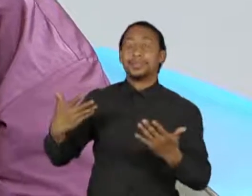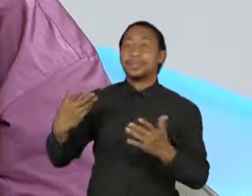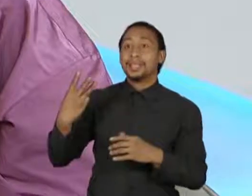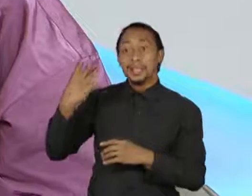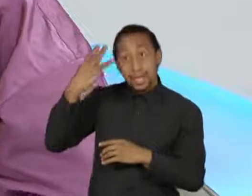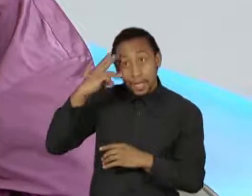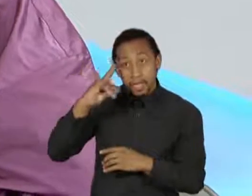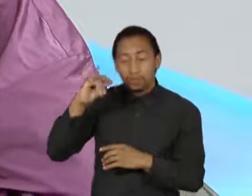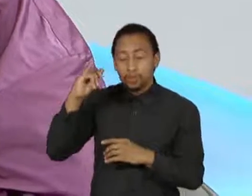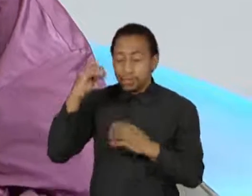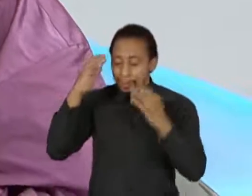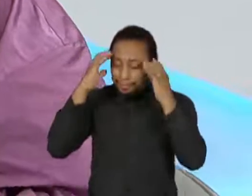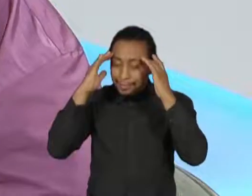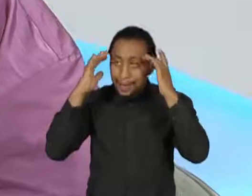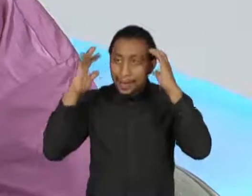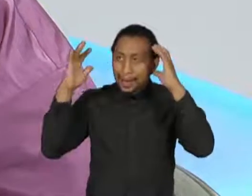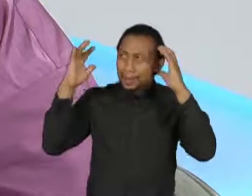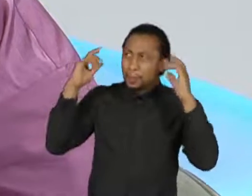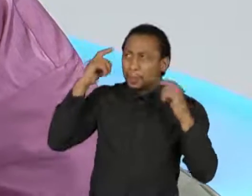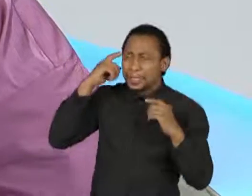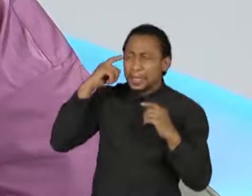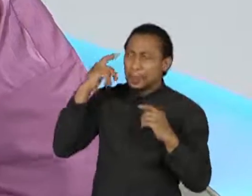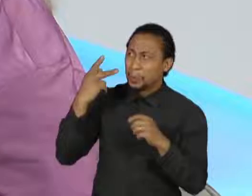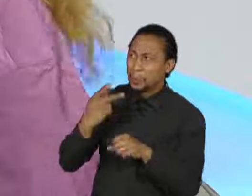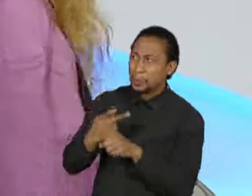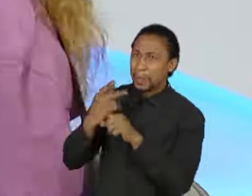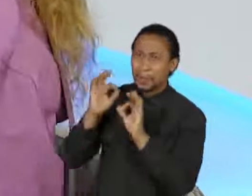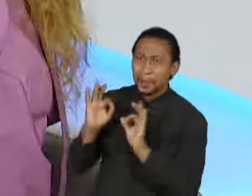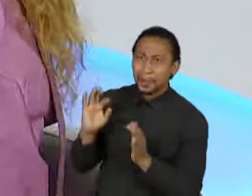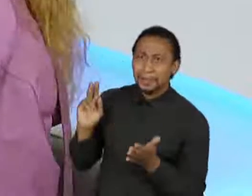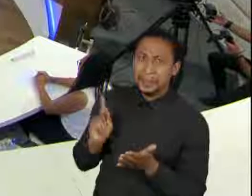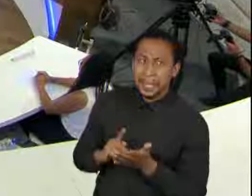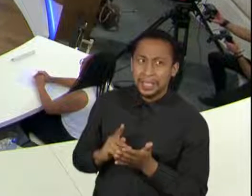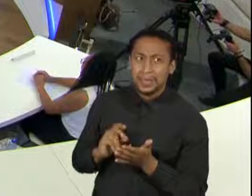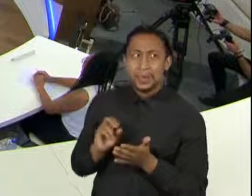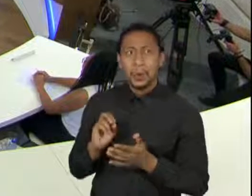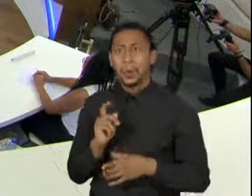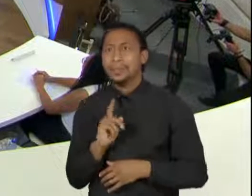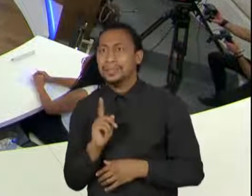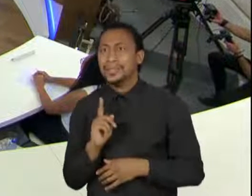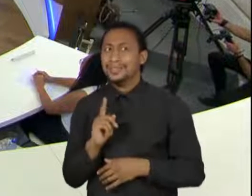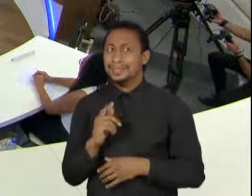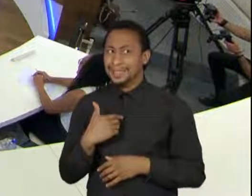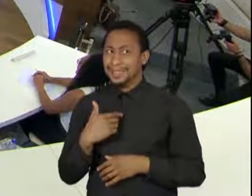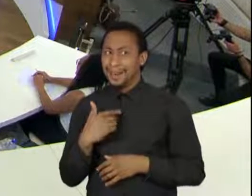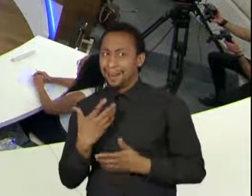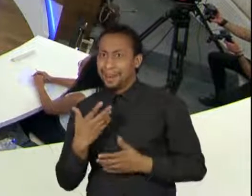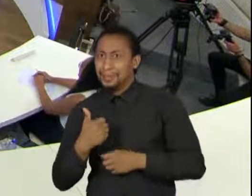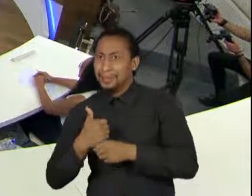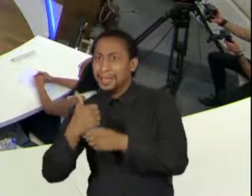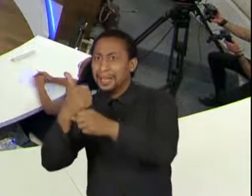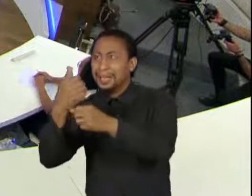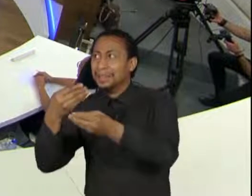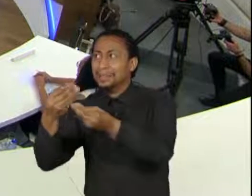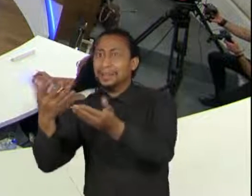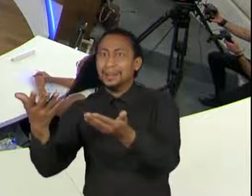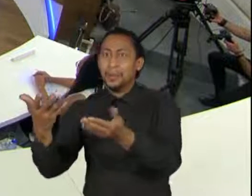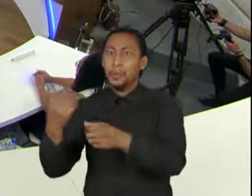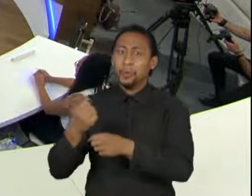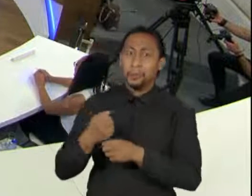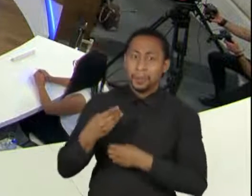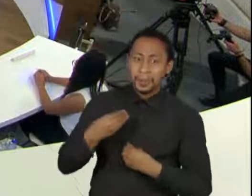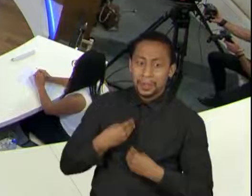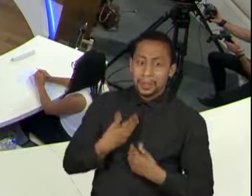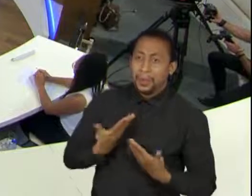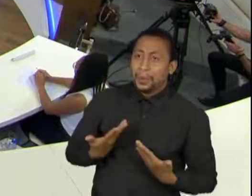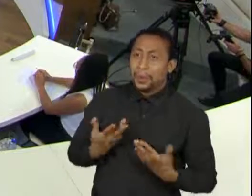dias, passava assim na minha cabeça, será que eu ganhei mesmo? Será que não vão vir tirar meu Grammy? E ainda demora para chegar. Então eu